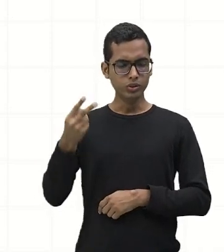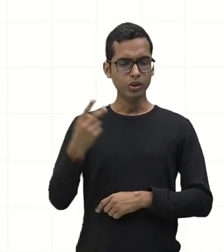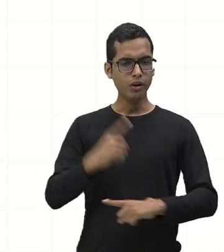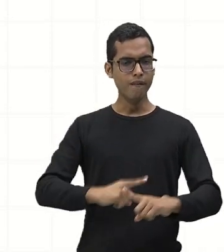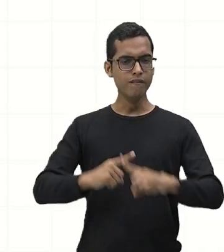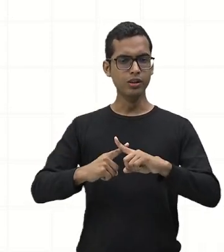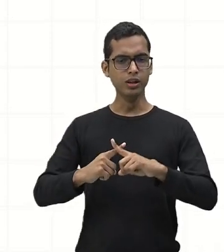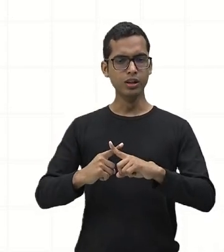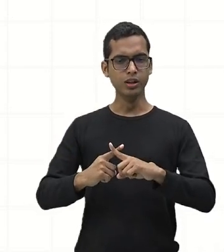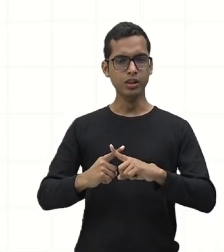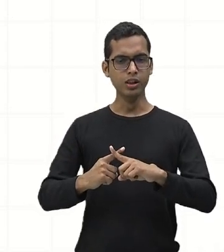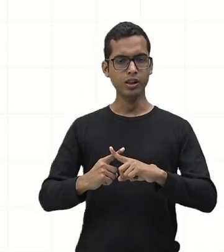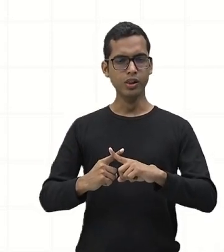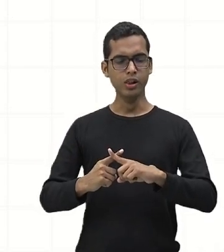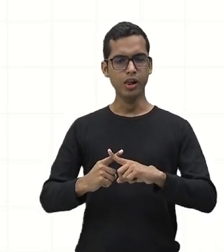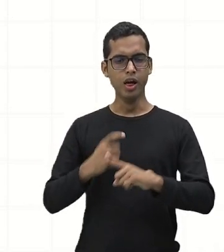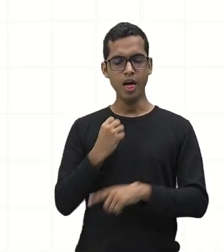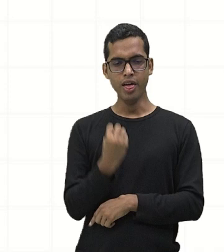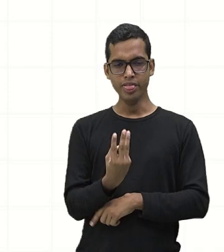multiplicado